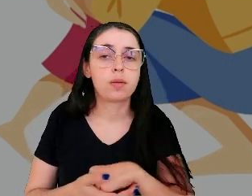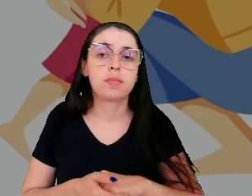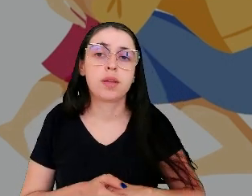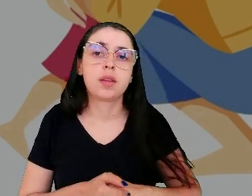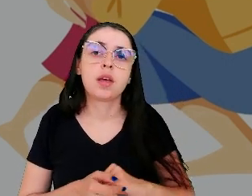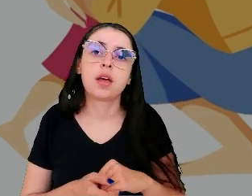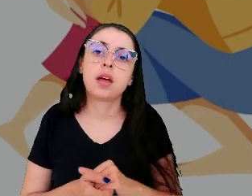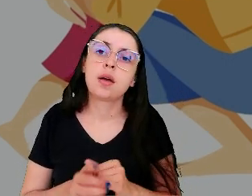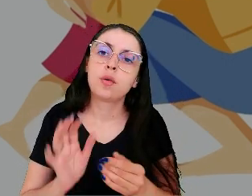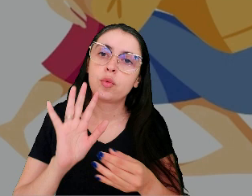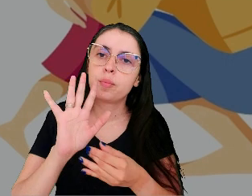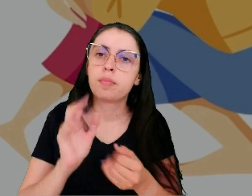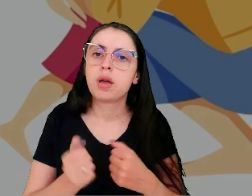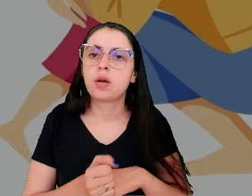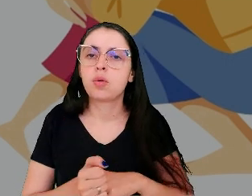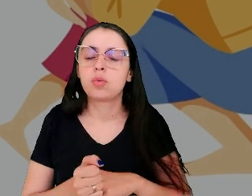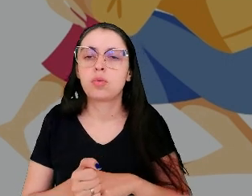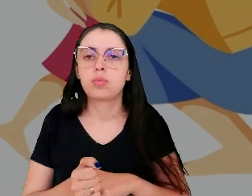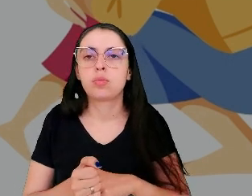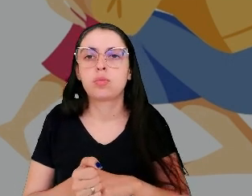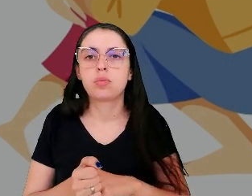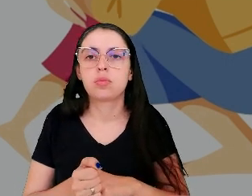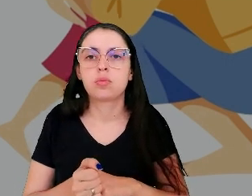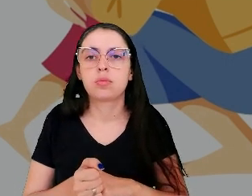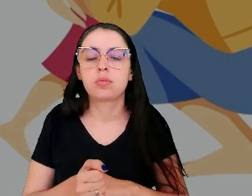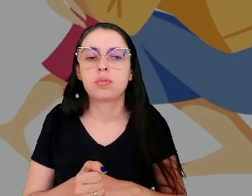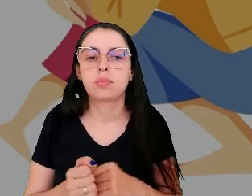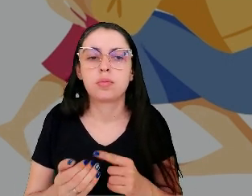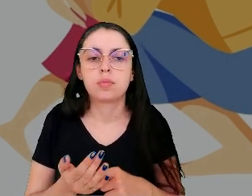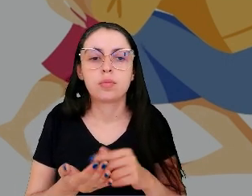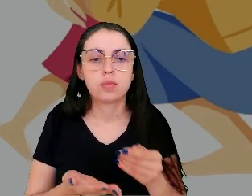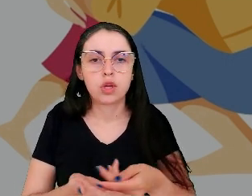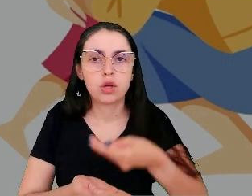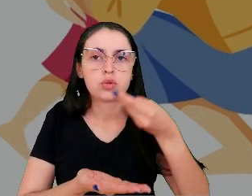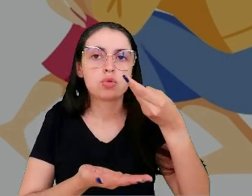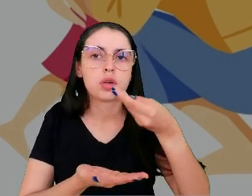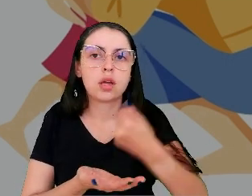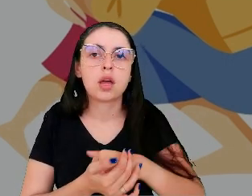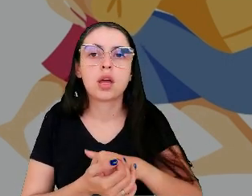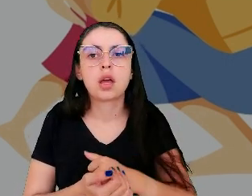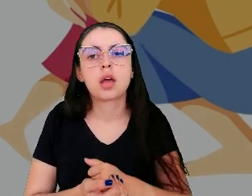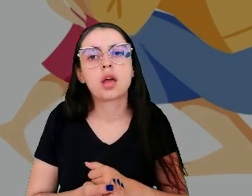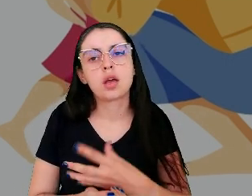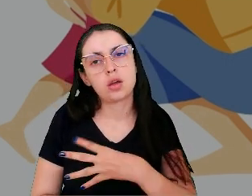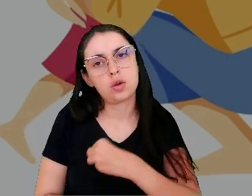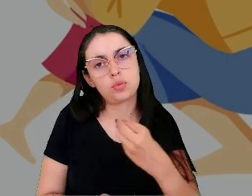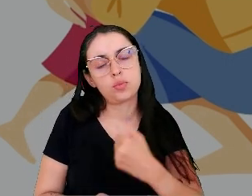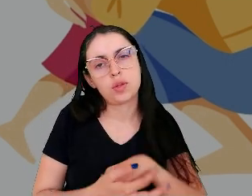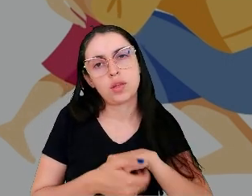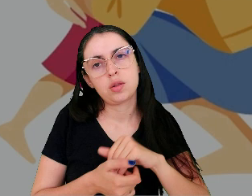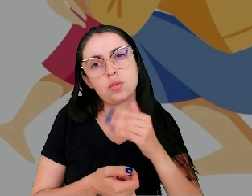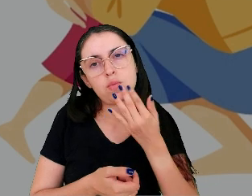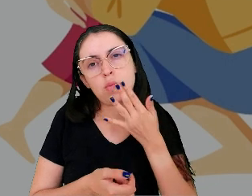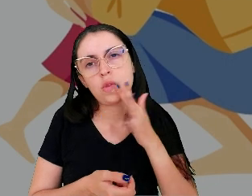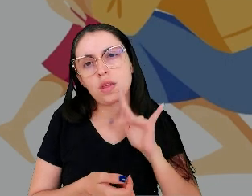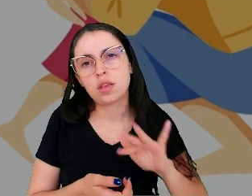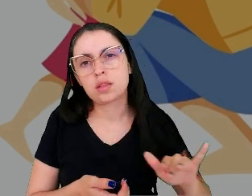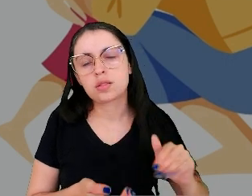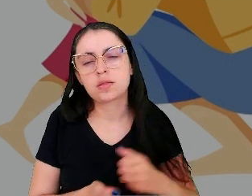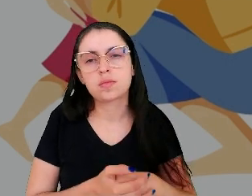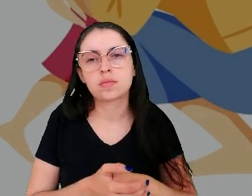aí na mão esquerda da enfermeira e aí a criança, se